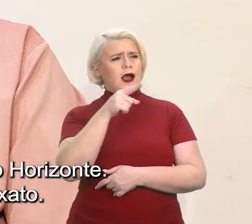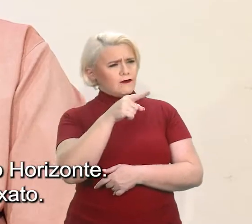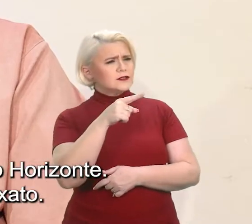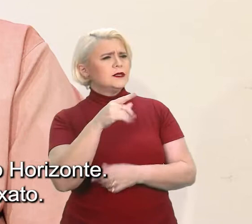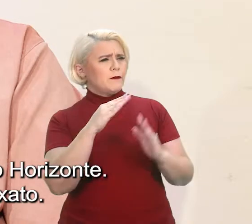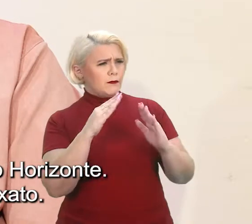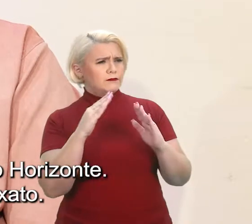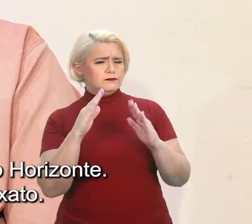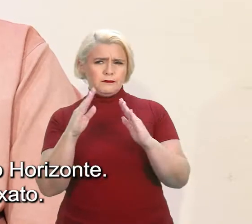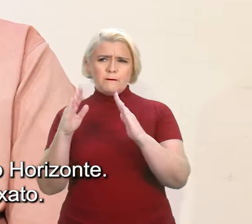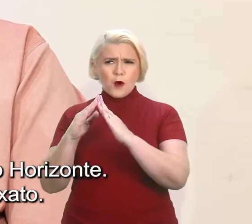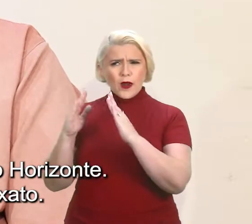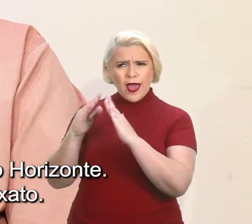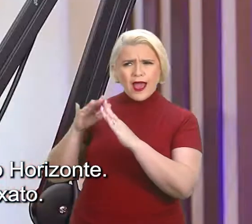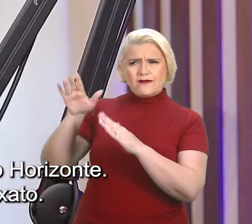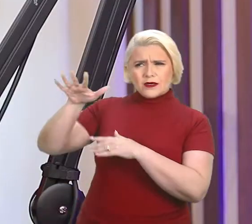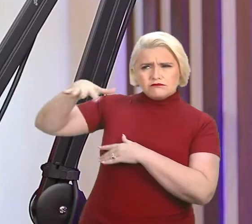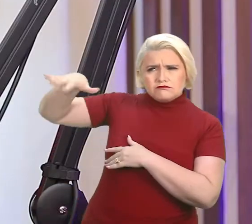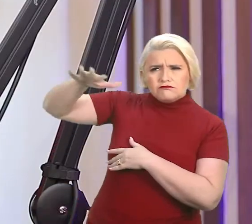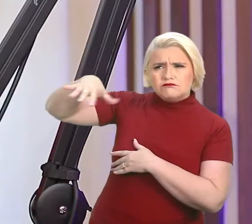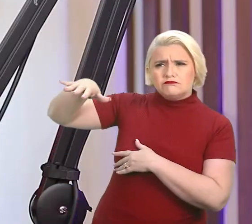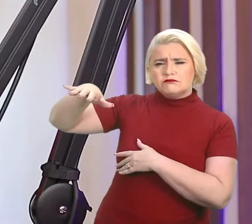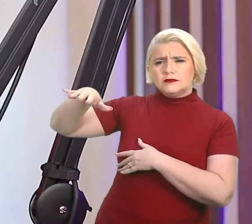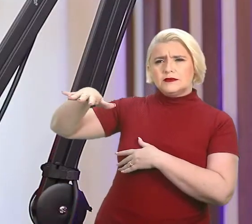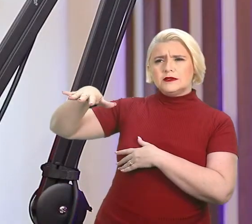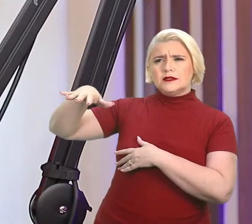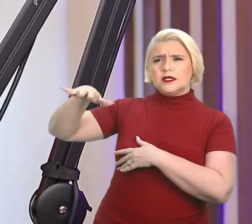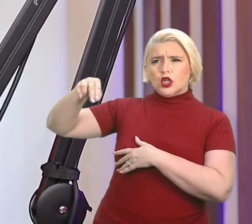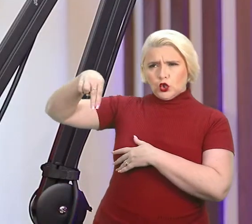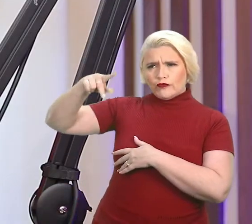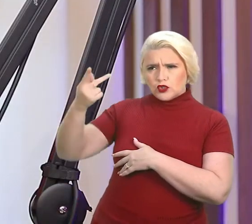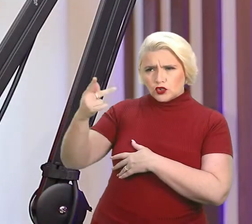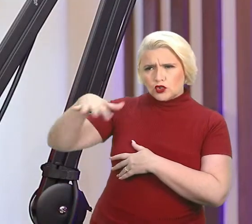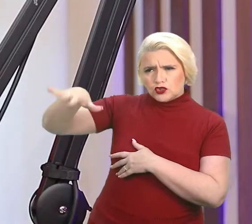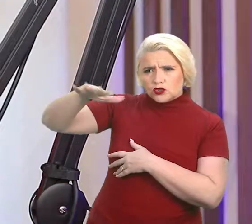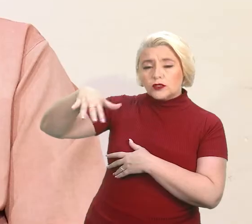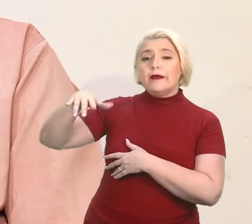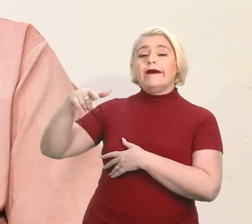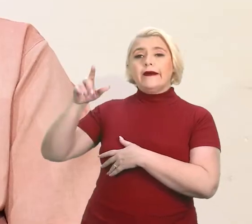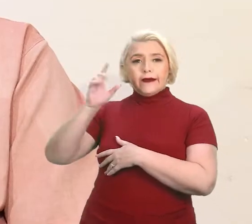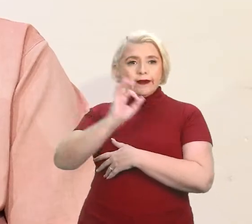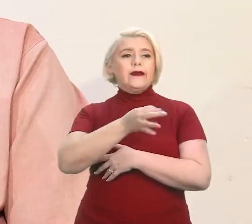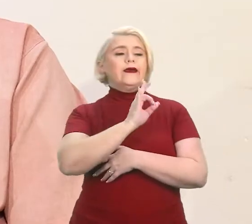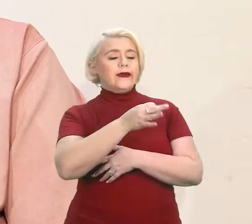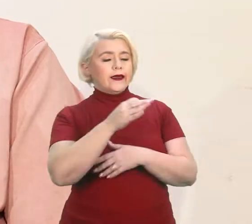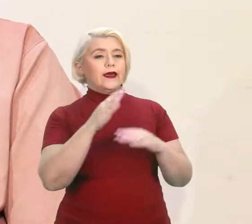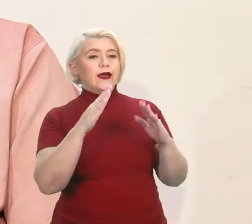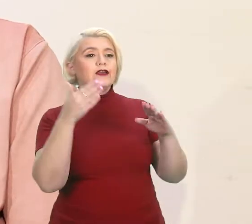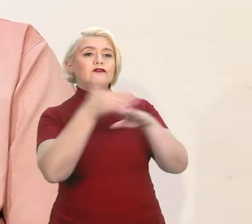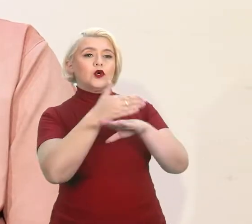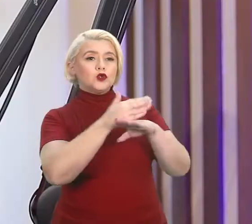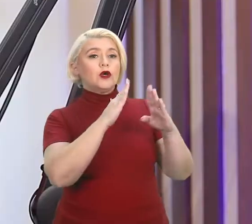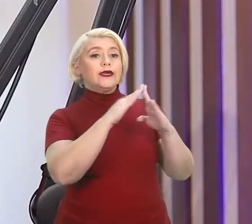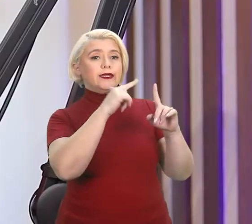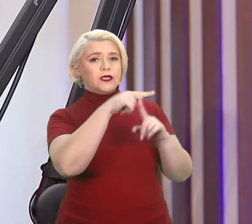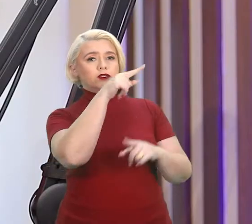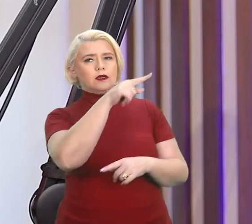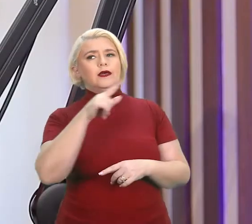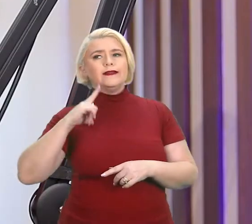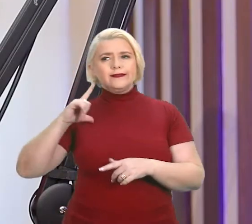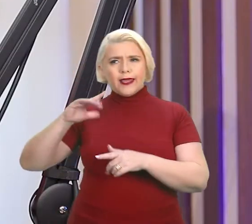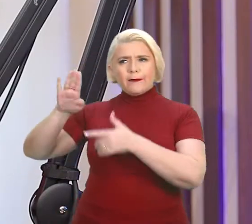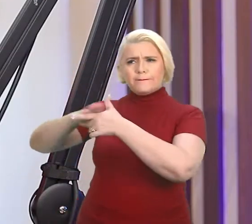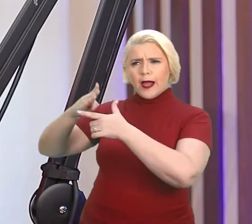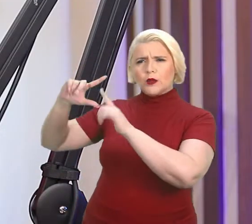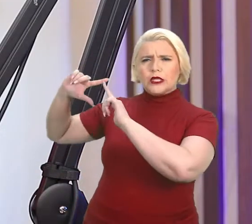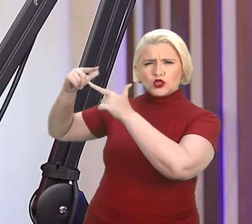Região sudoeste da cidade de Goiânia. Exato. E aí frequentávamos aquela igreja lá, presbiteriana do Novo Horizonte. Bairro bastante tradicional. Exato.